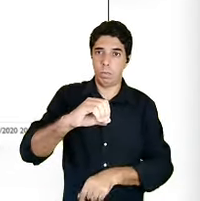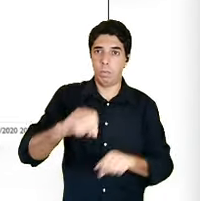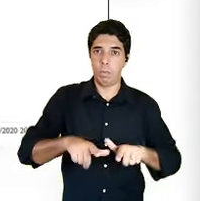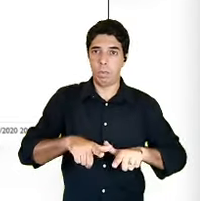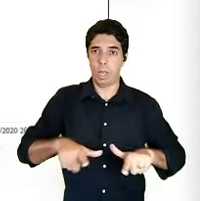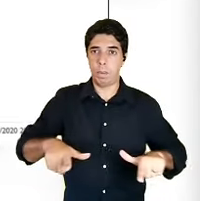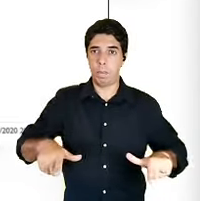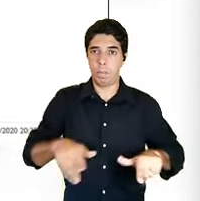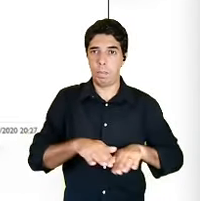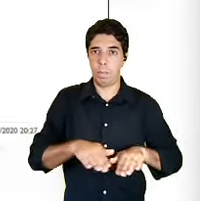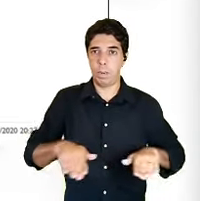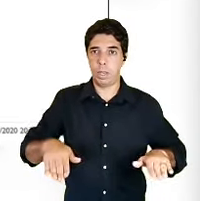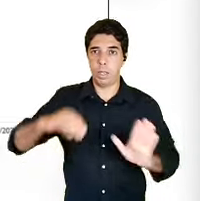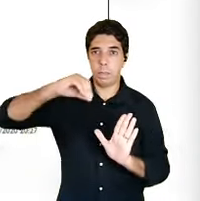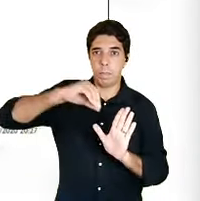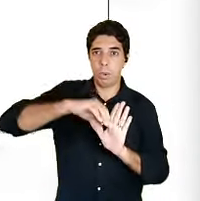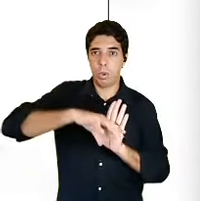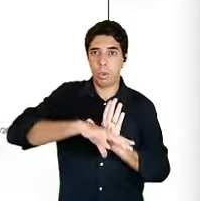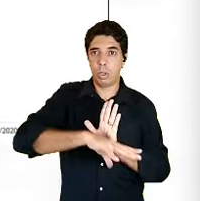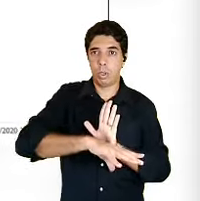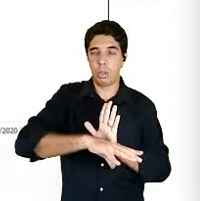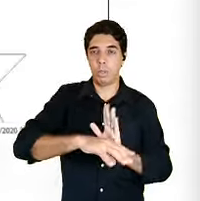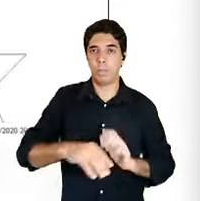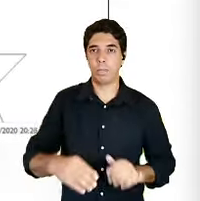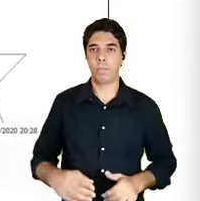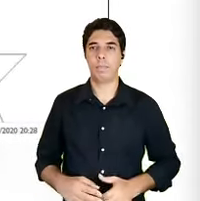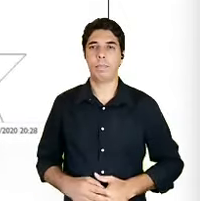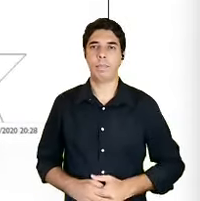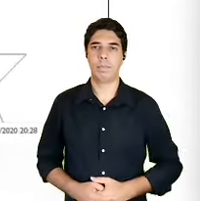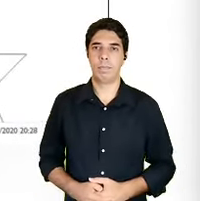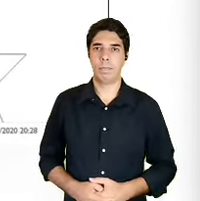formam a projeção resultante desse objeto no plano de projeção.